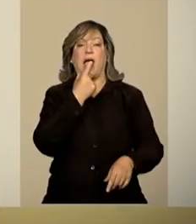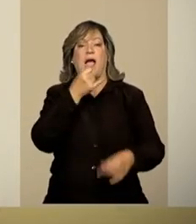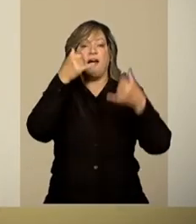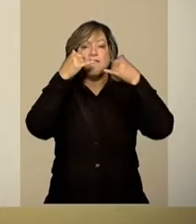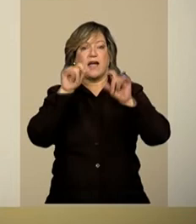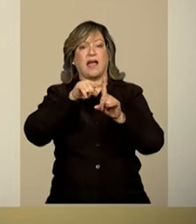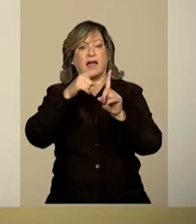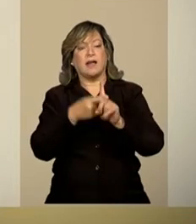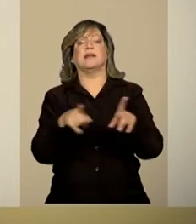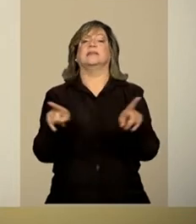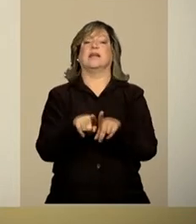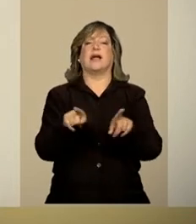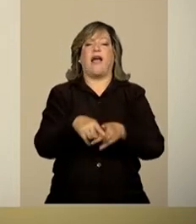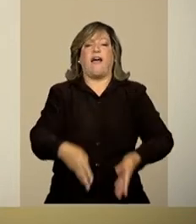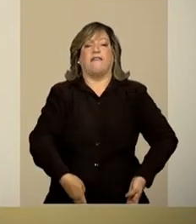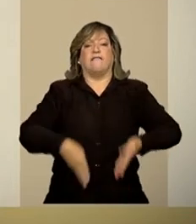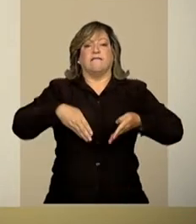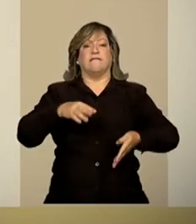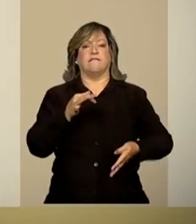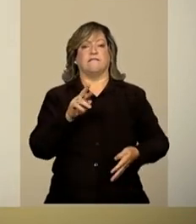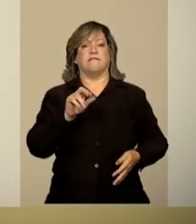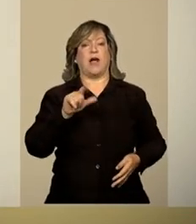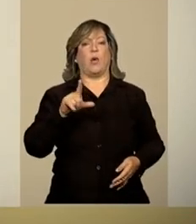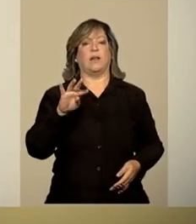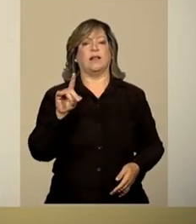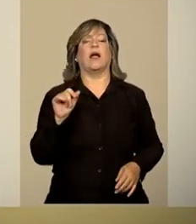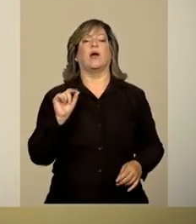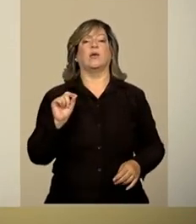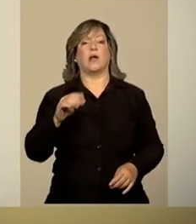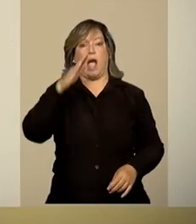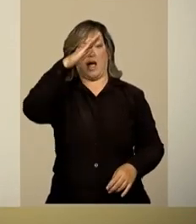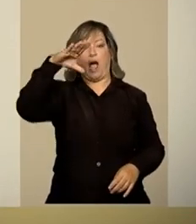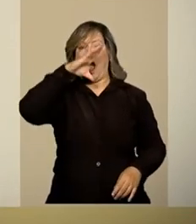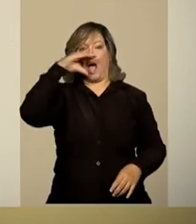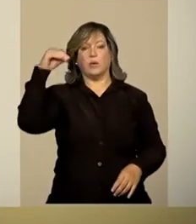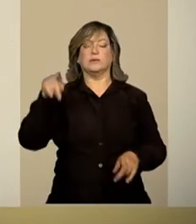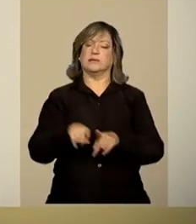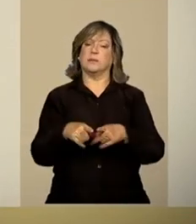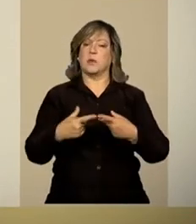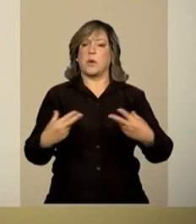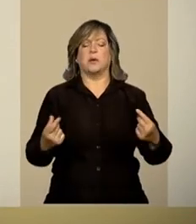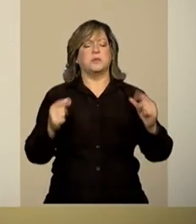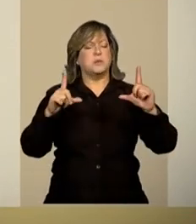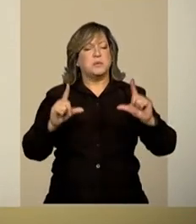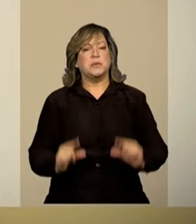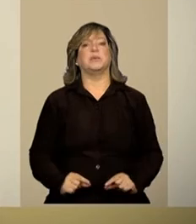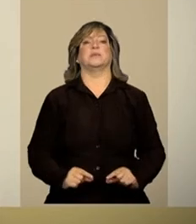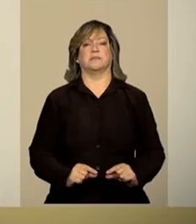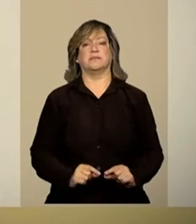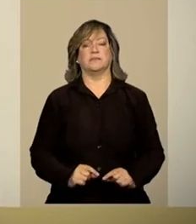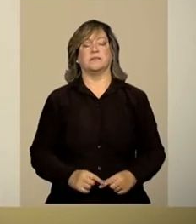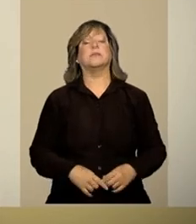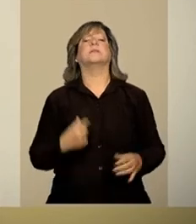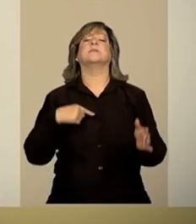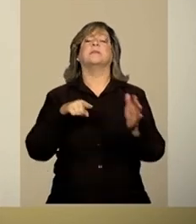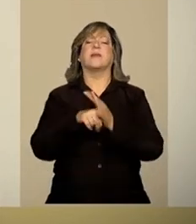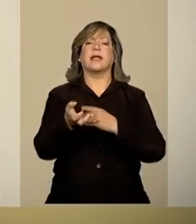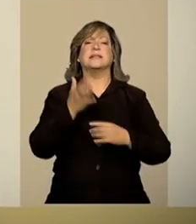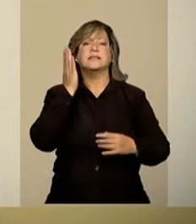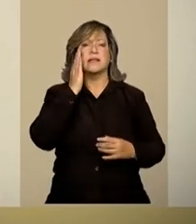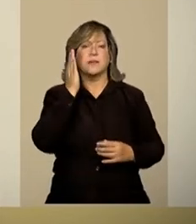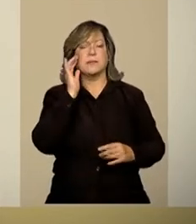receita na mão o paciente compra o remédio praticamente a preço de custo Presidente antes de terminar o café eu queria falar sobre